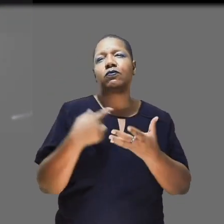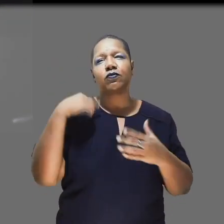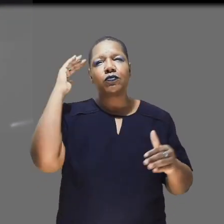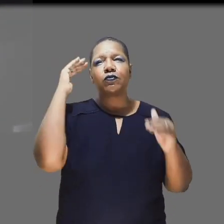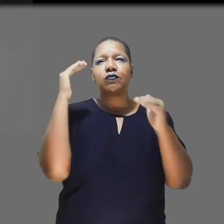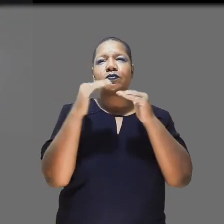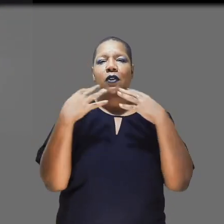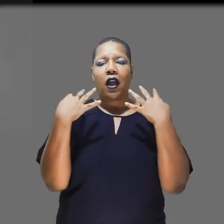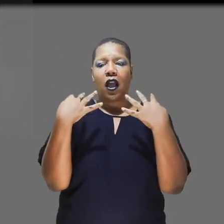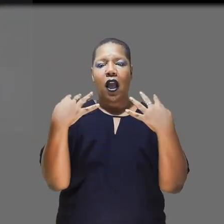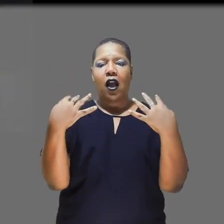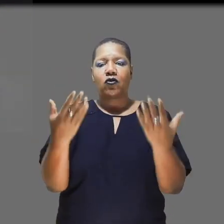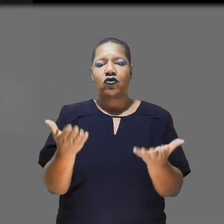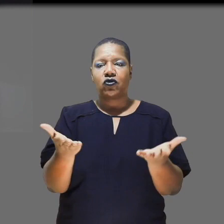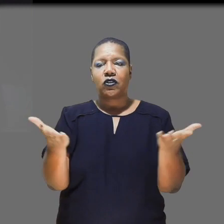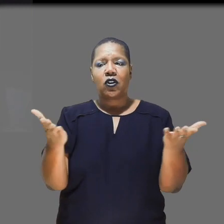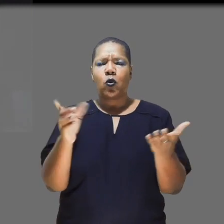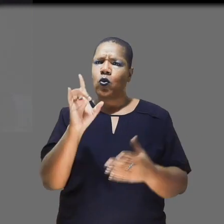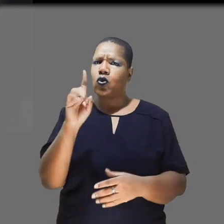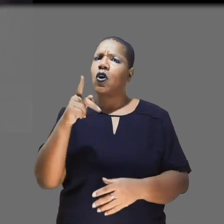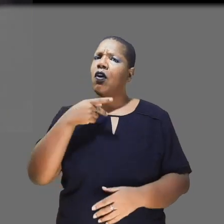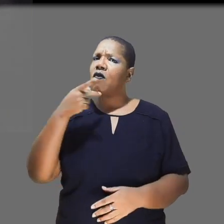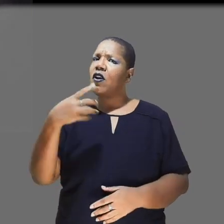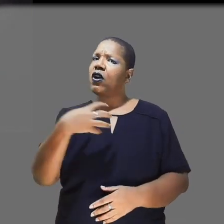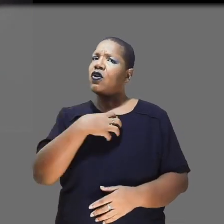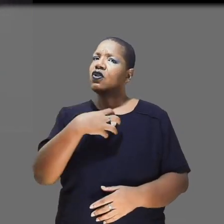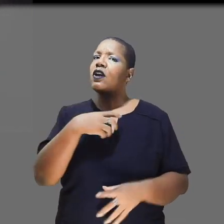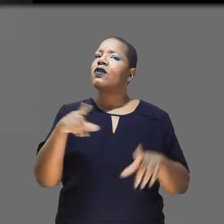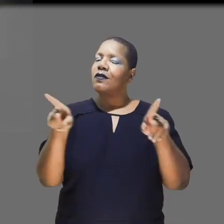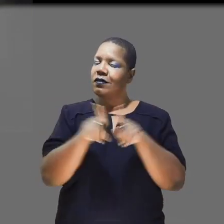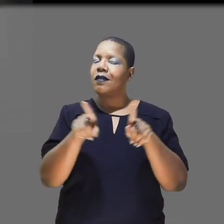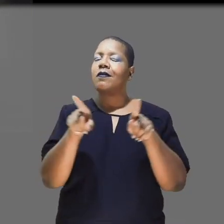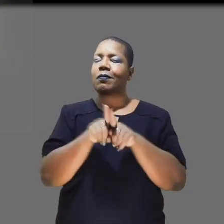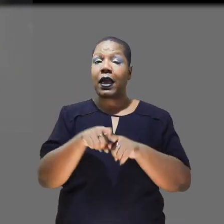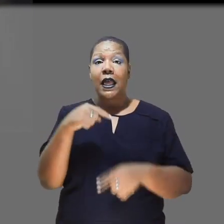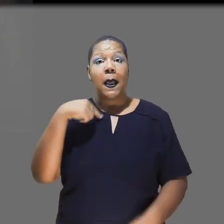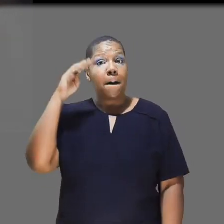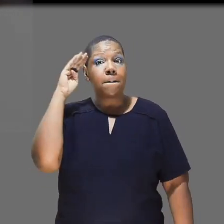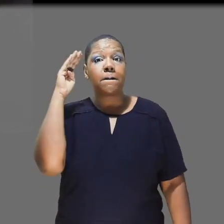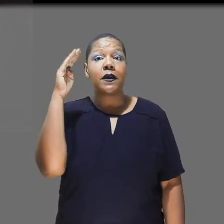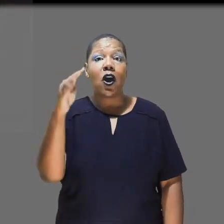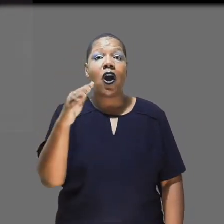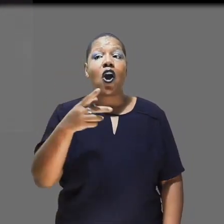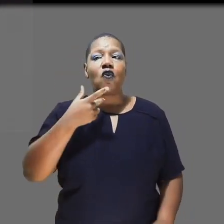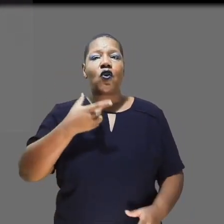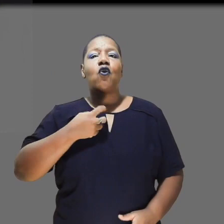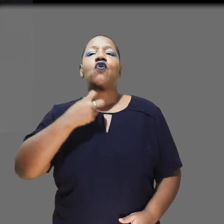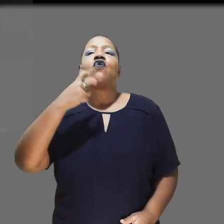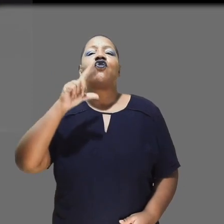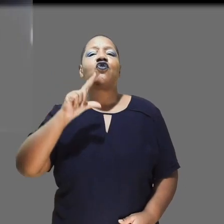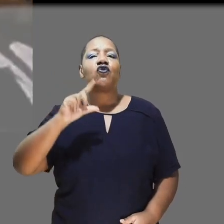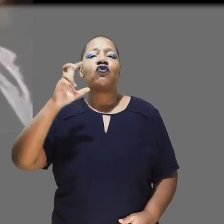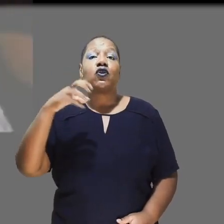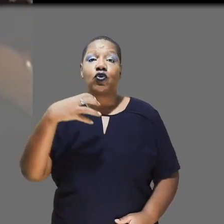suas audiências, não somente pelo conteúdo de suas falas, mas também e principalmente pelas